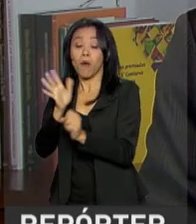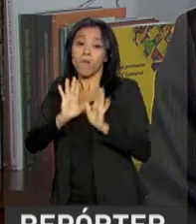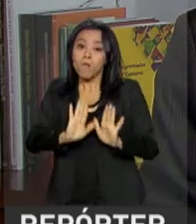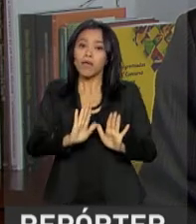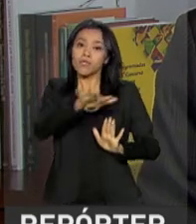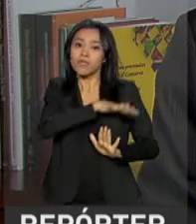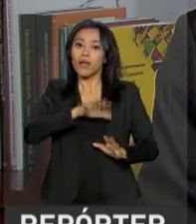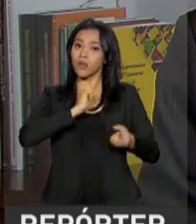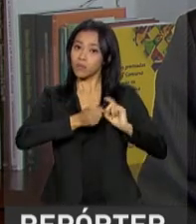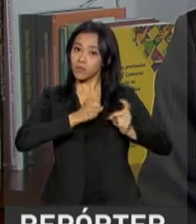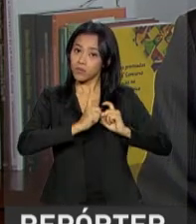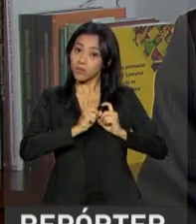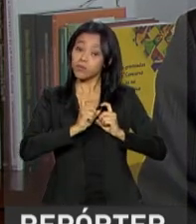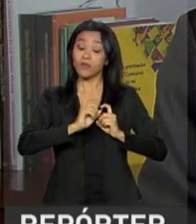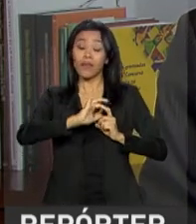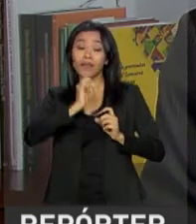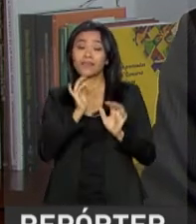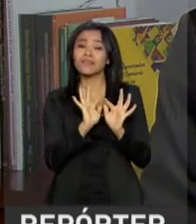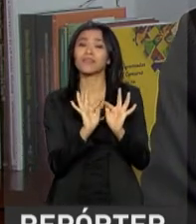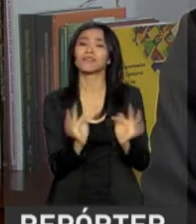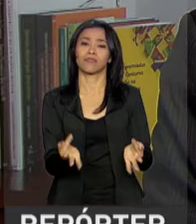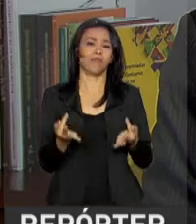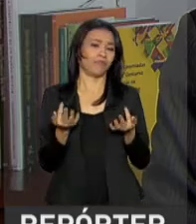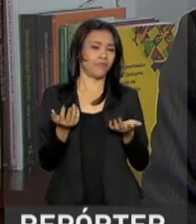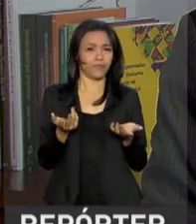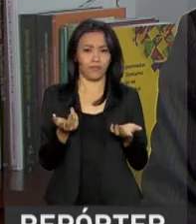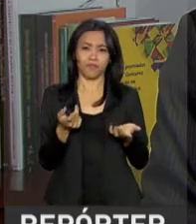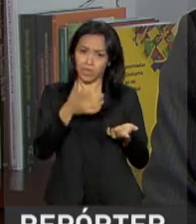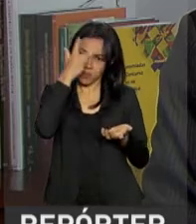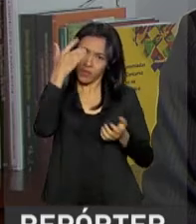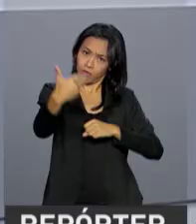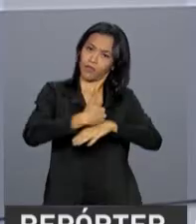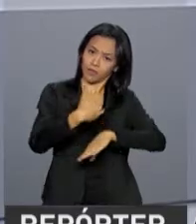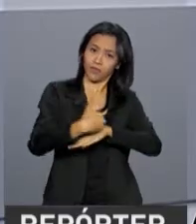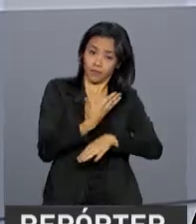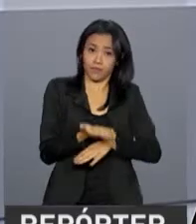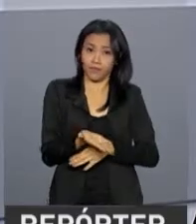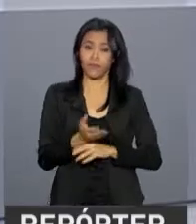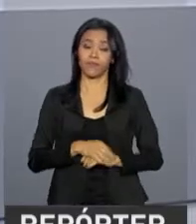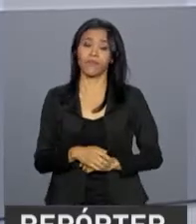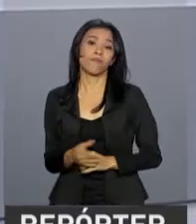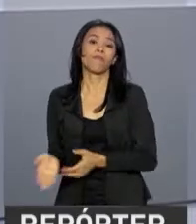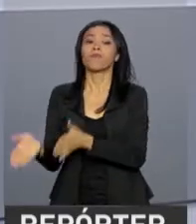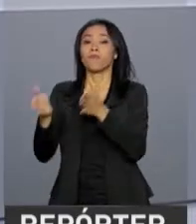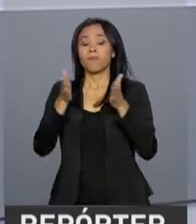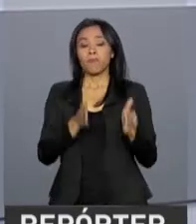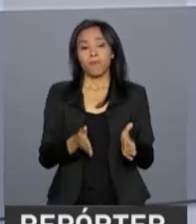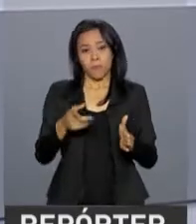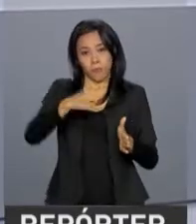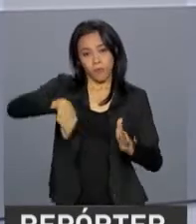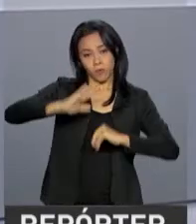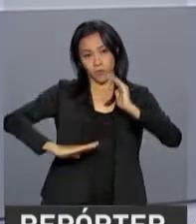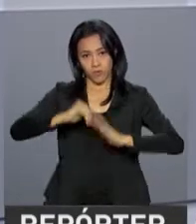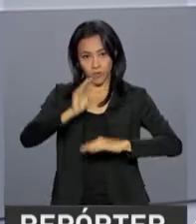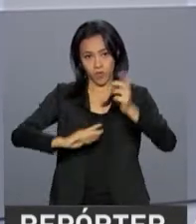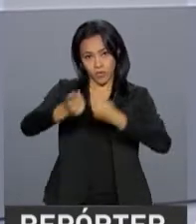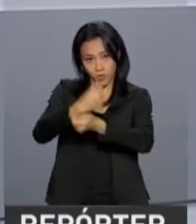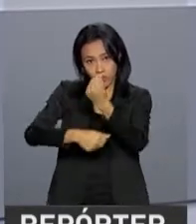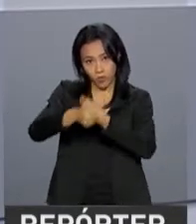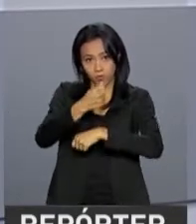a gente quer tornar mais simples possível se ao cidadão os economistas de instituições financeiras